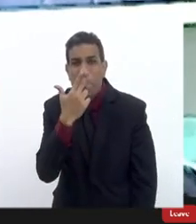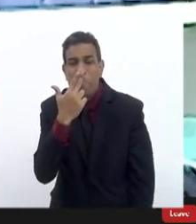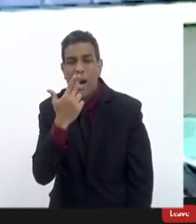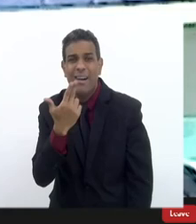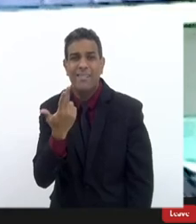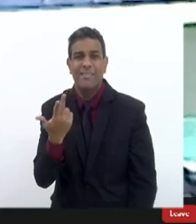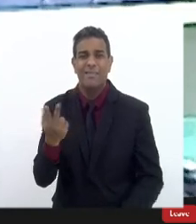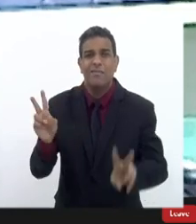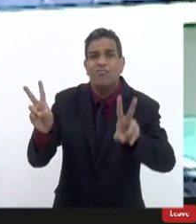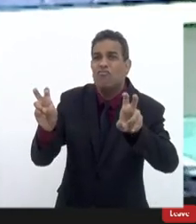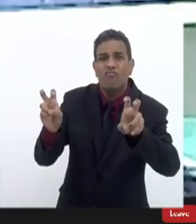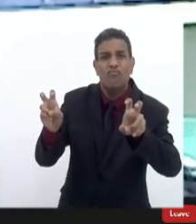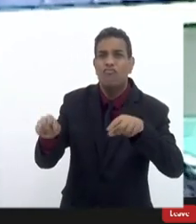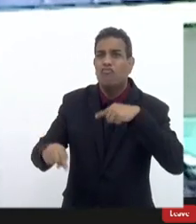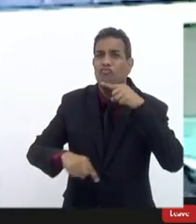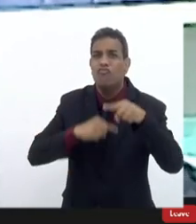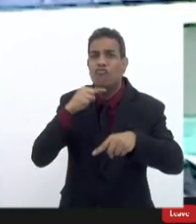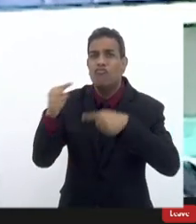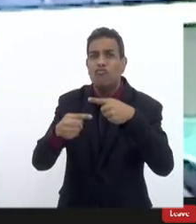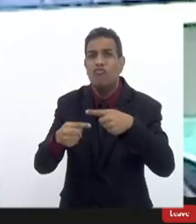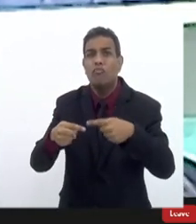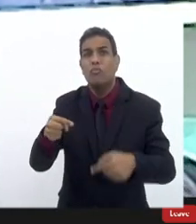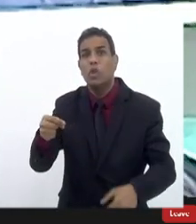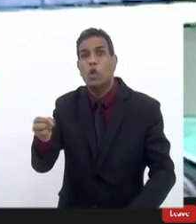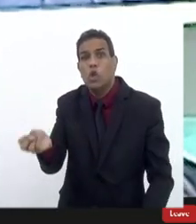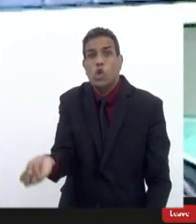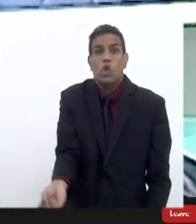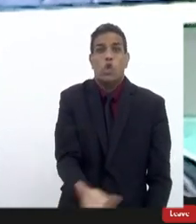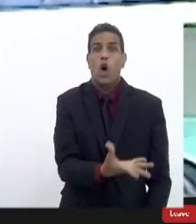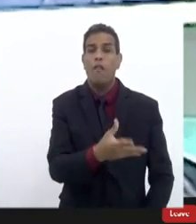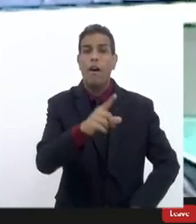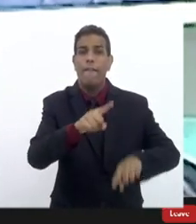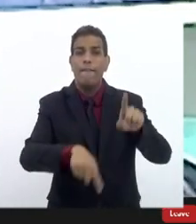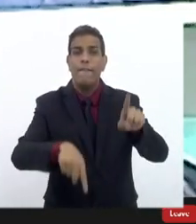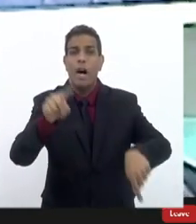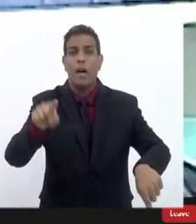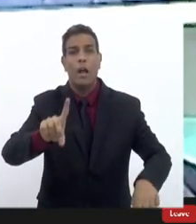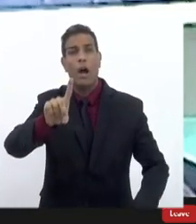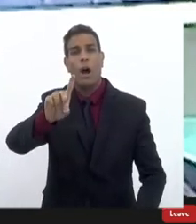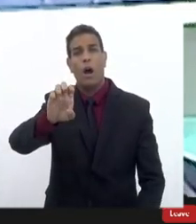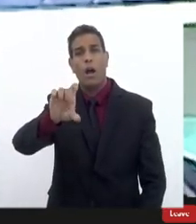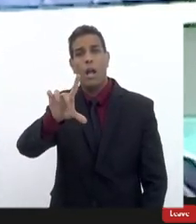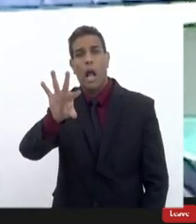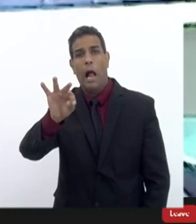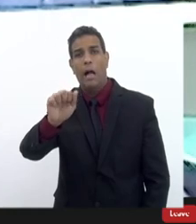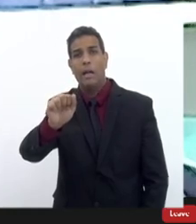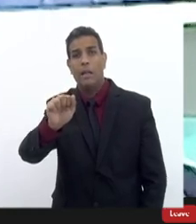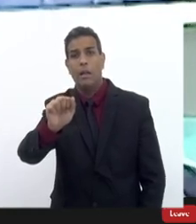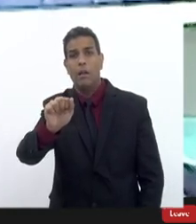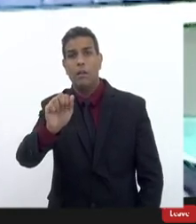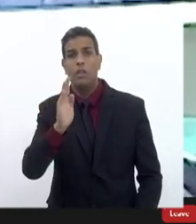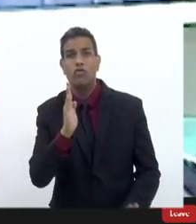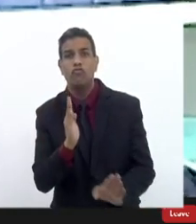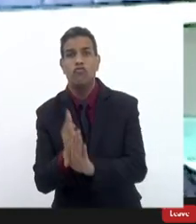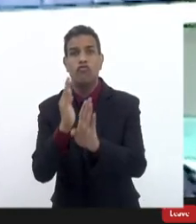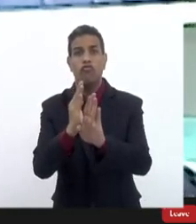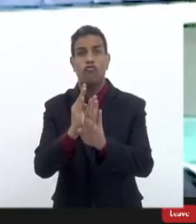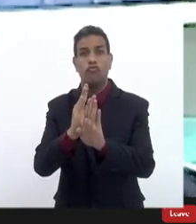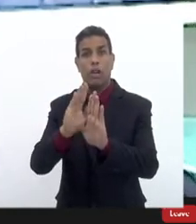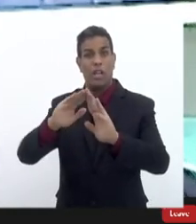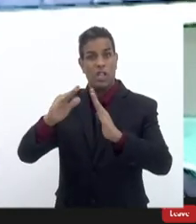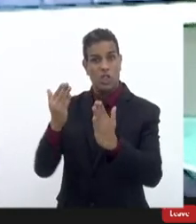paliativos diante da nova variante Delta que estamos vivendo. As